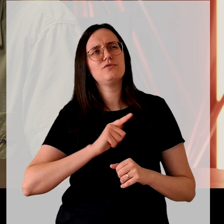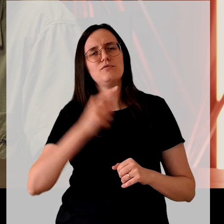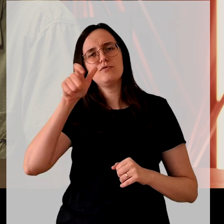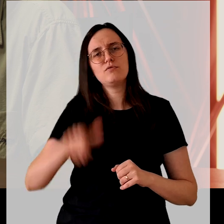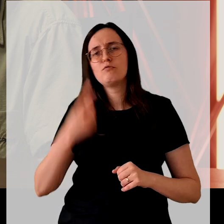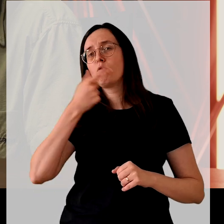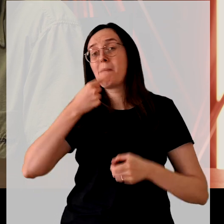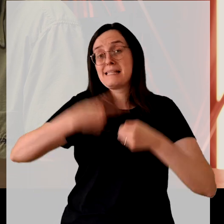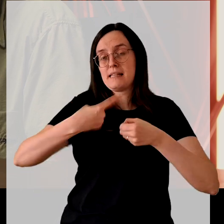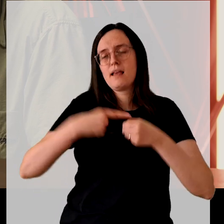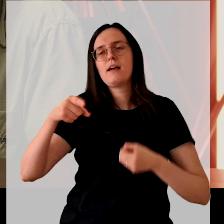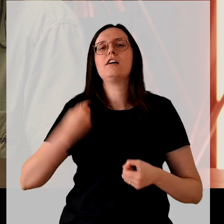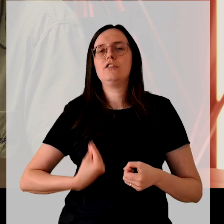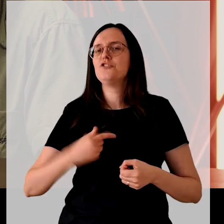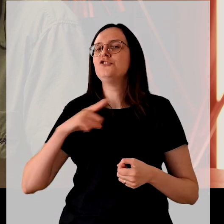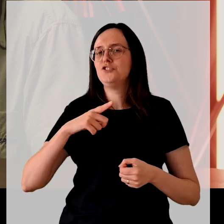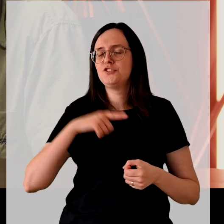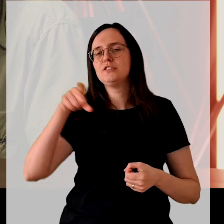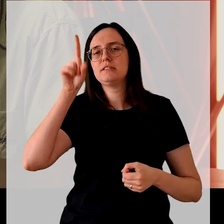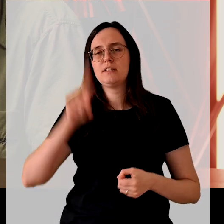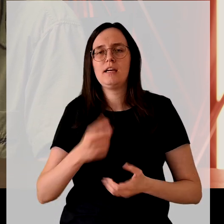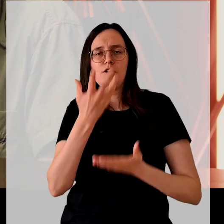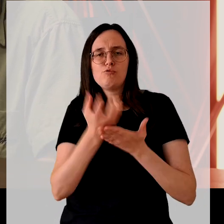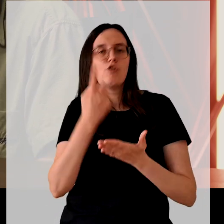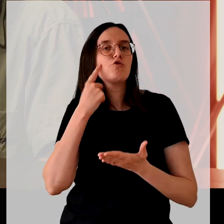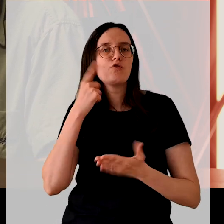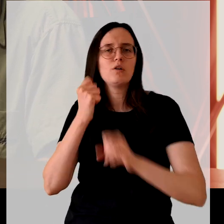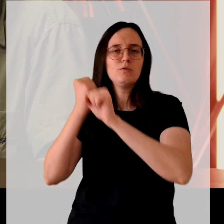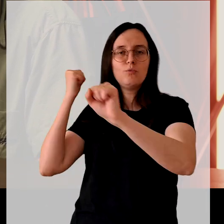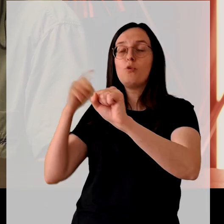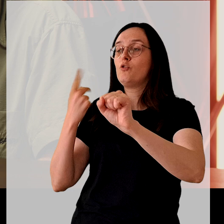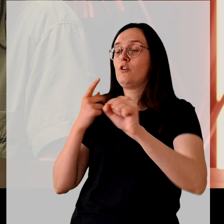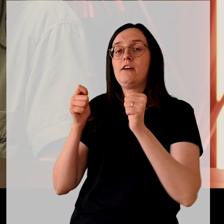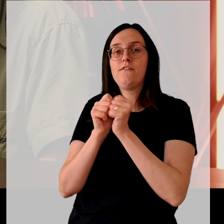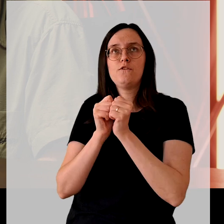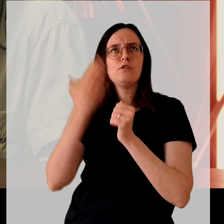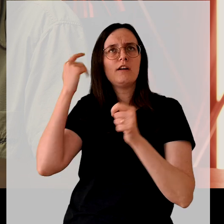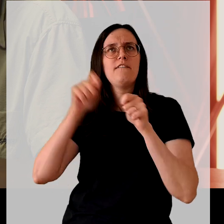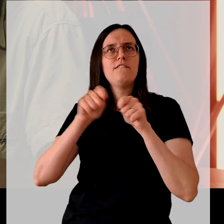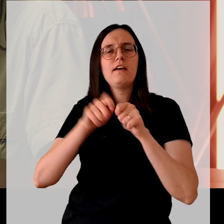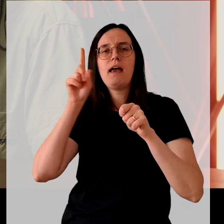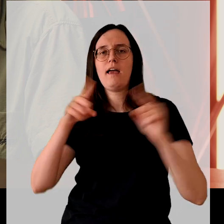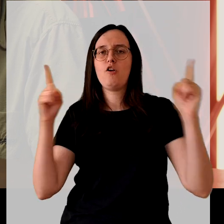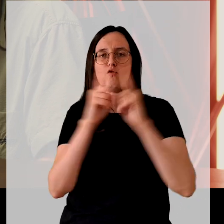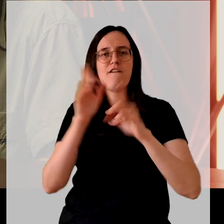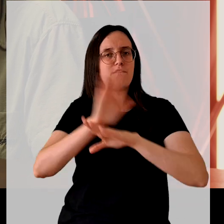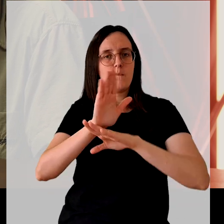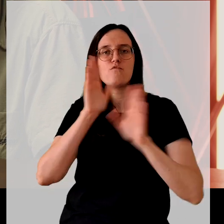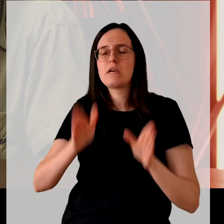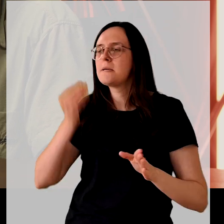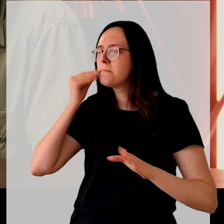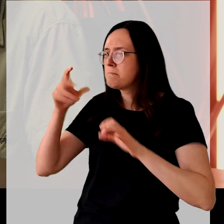tinha um cara na minha cidade que ele tinha um gravador e um boom. E aí a gente fez um curta-metragem uma vez, pegou o equipamento dele